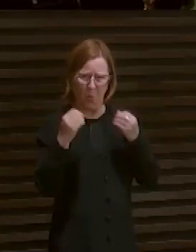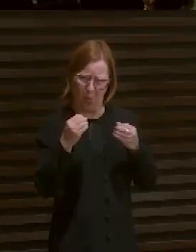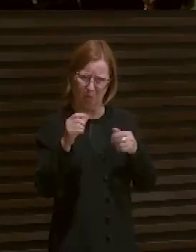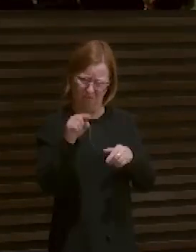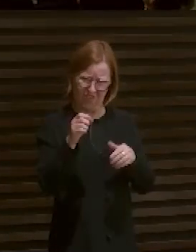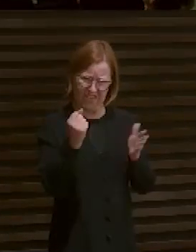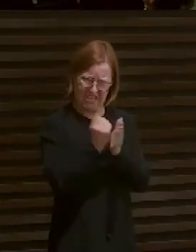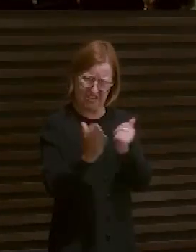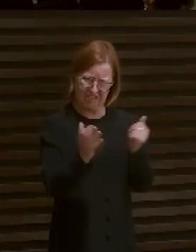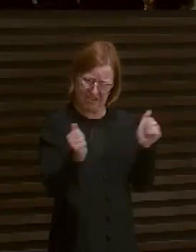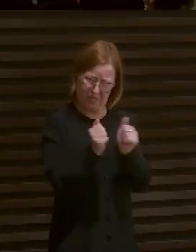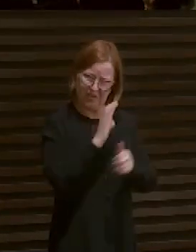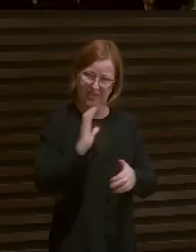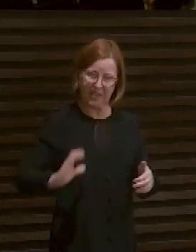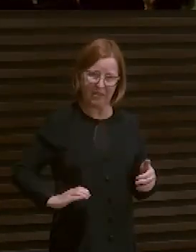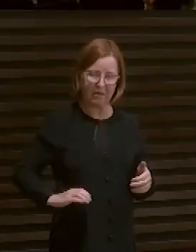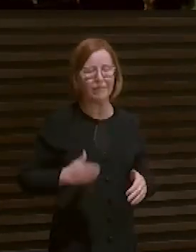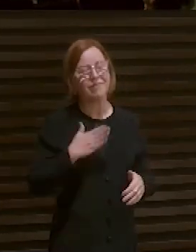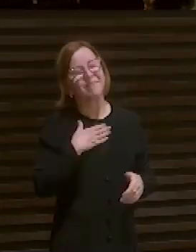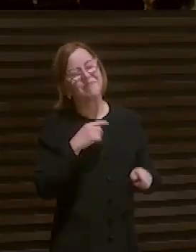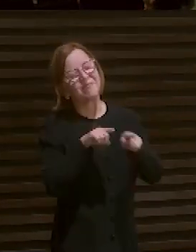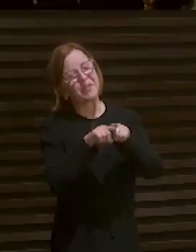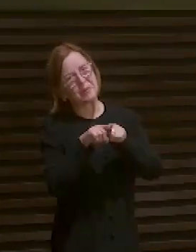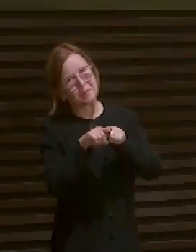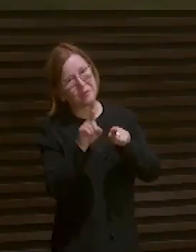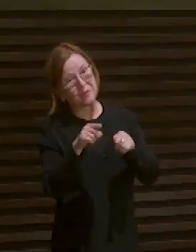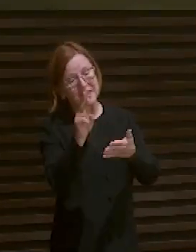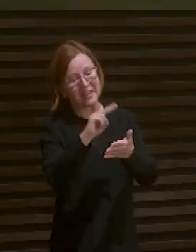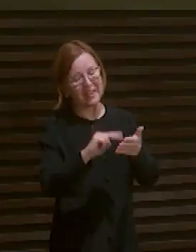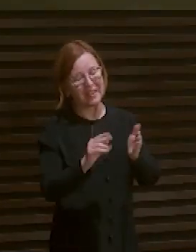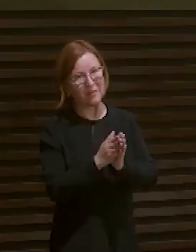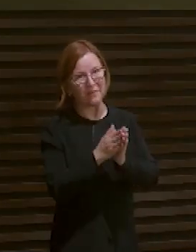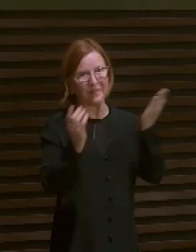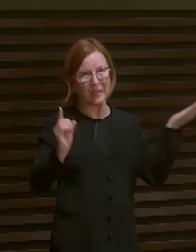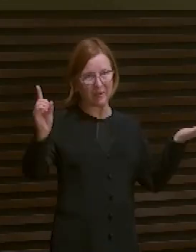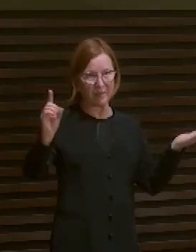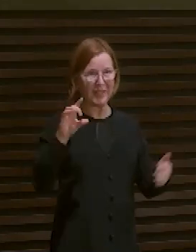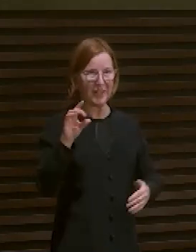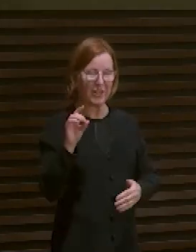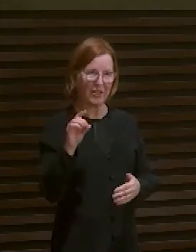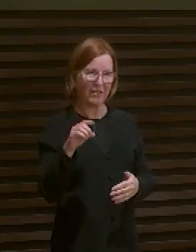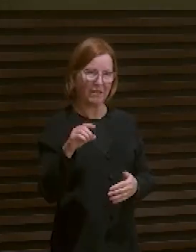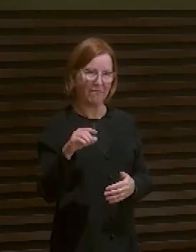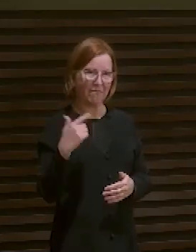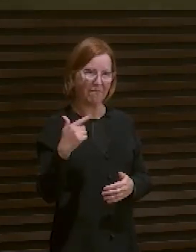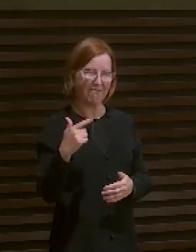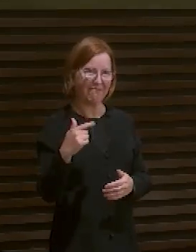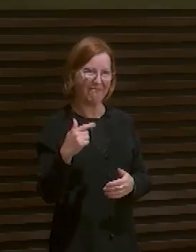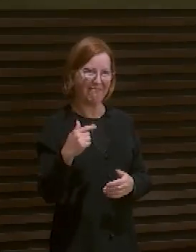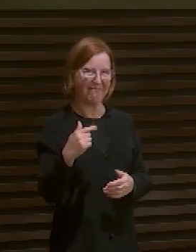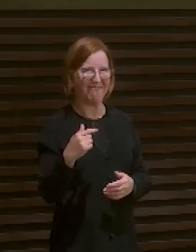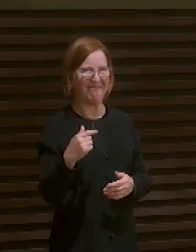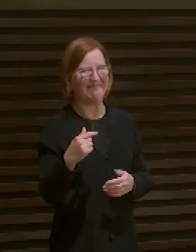Cristo? Meu irmão, você está lendo a Bíblia só no terceira dimensão. Sabe onde é que ele